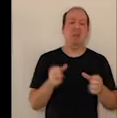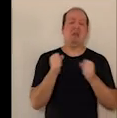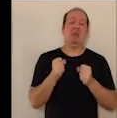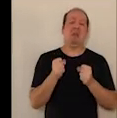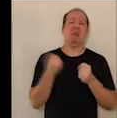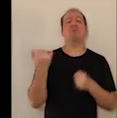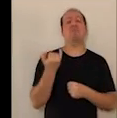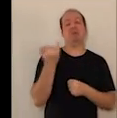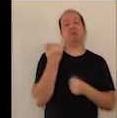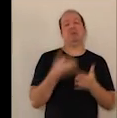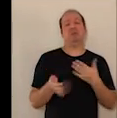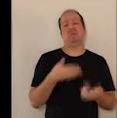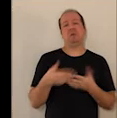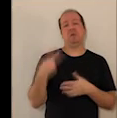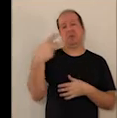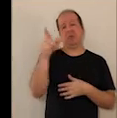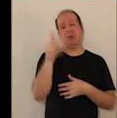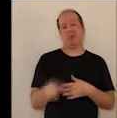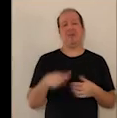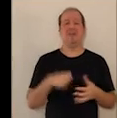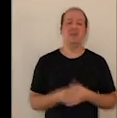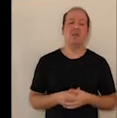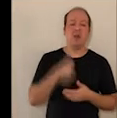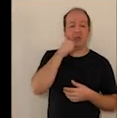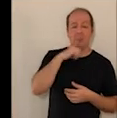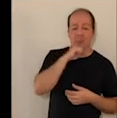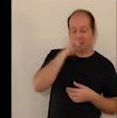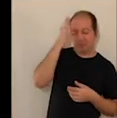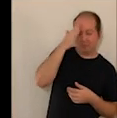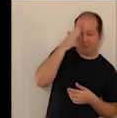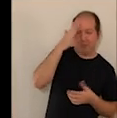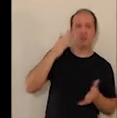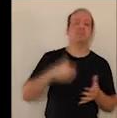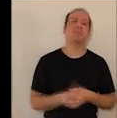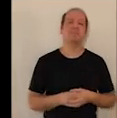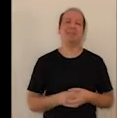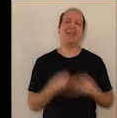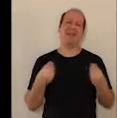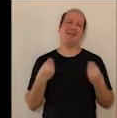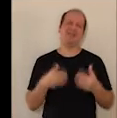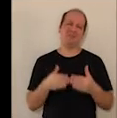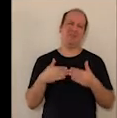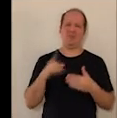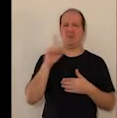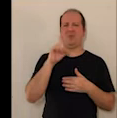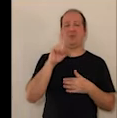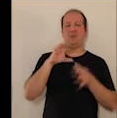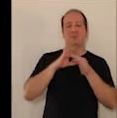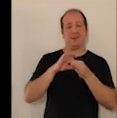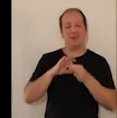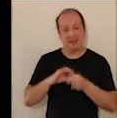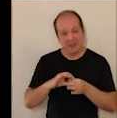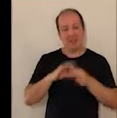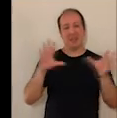isso no estado dele? Ai, meu Deus, se minha mãe fica sabendo... Deus nos livre de uma tragédia dessas. O caso seria assunto